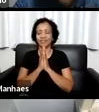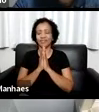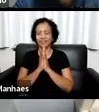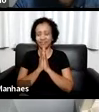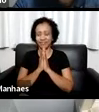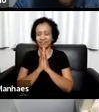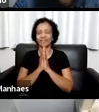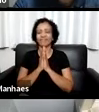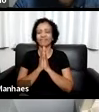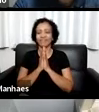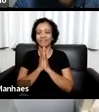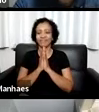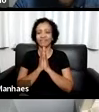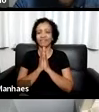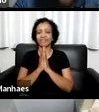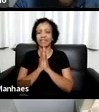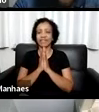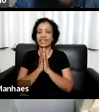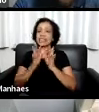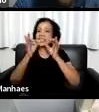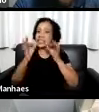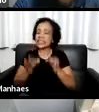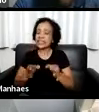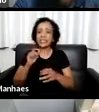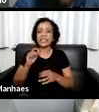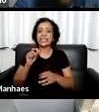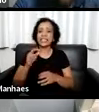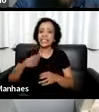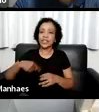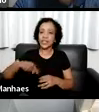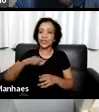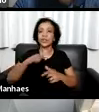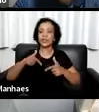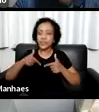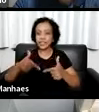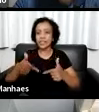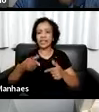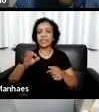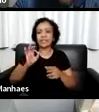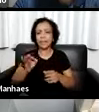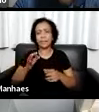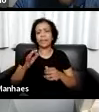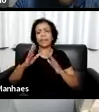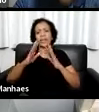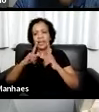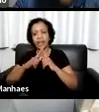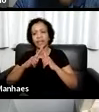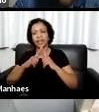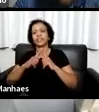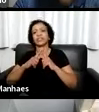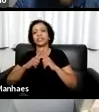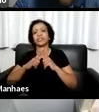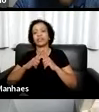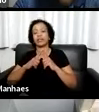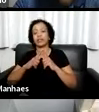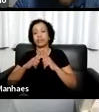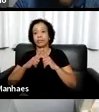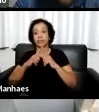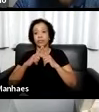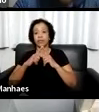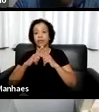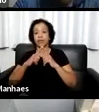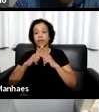Vamos avançar unidos e em oração. Com esta certeza, a sua sede de igreja, as portas da sua